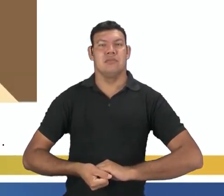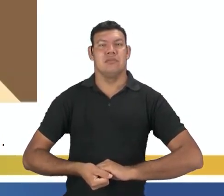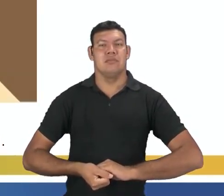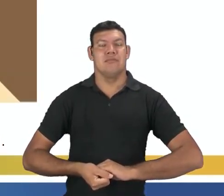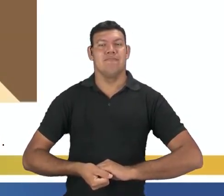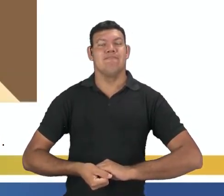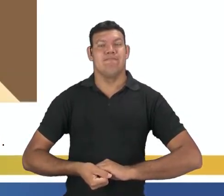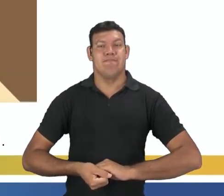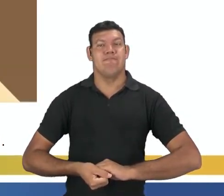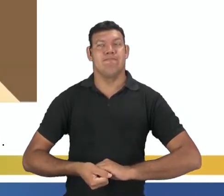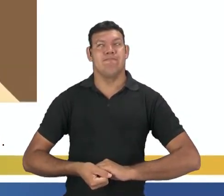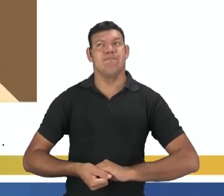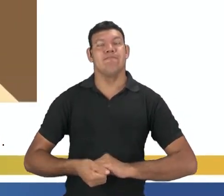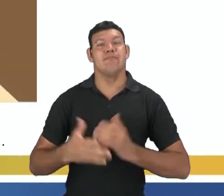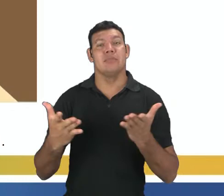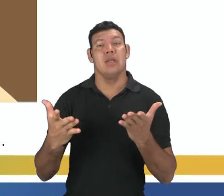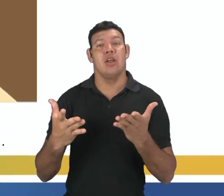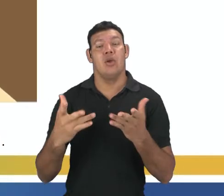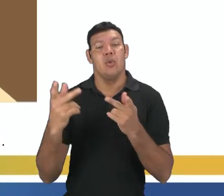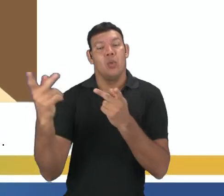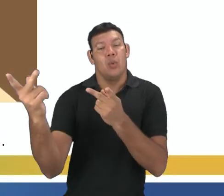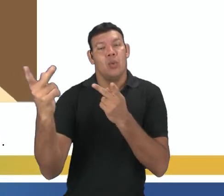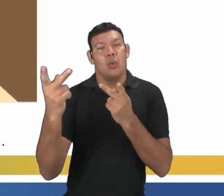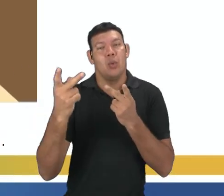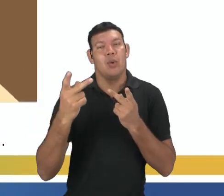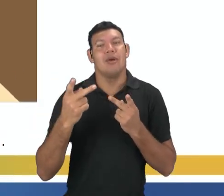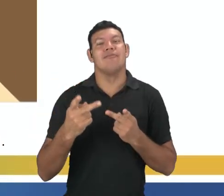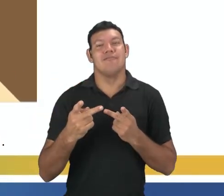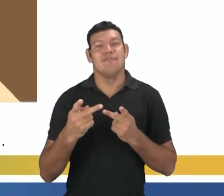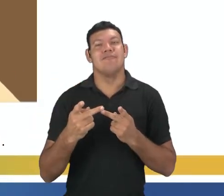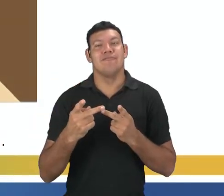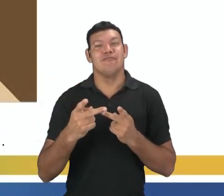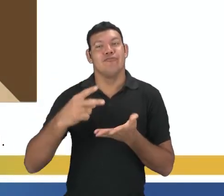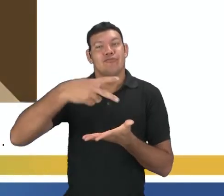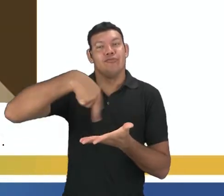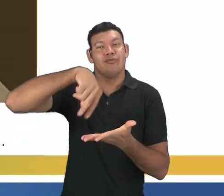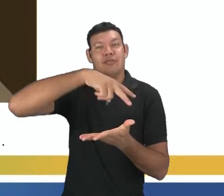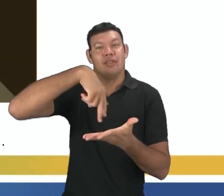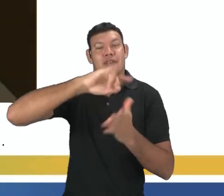Um certo dia, todas foram convidadas para irem ao baile do castelo do rei.